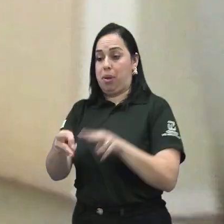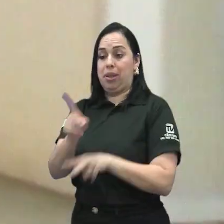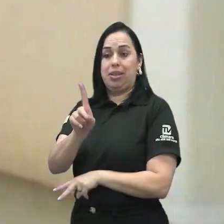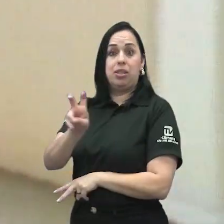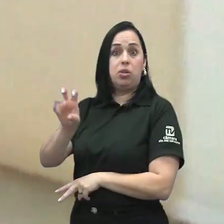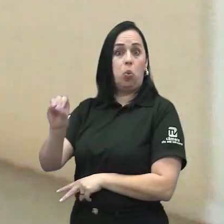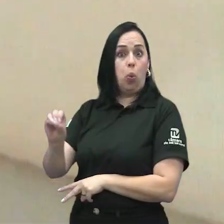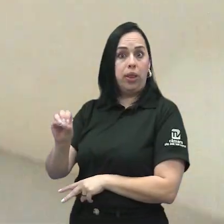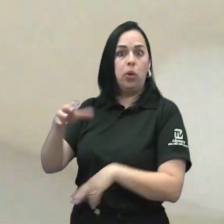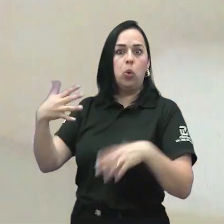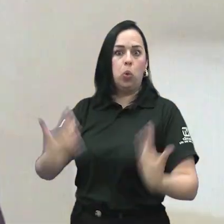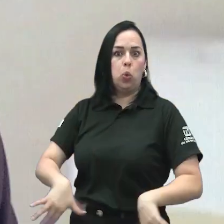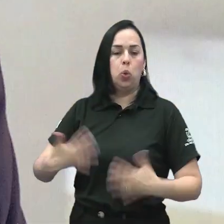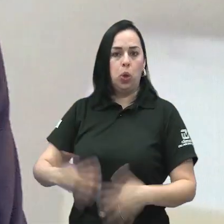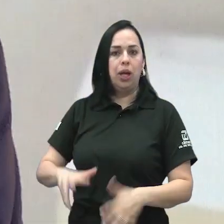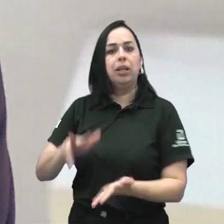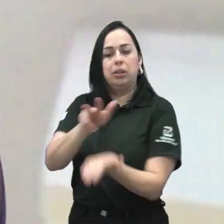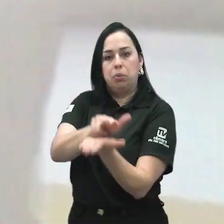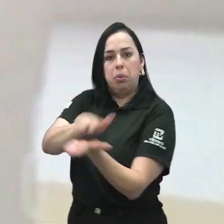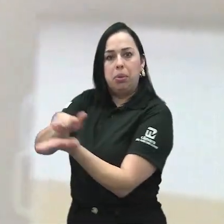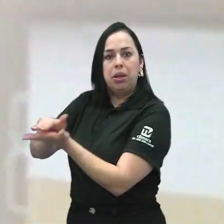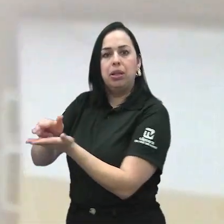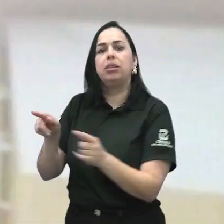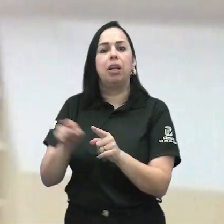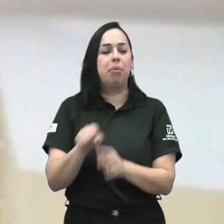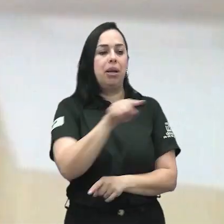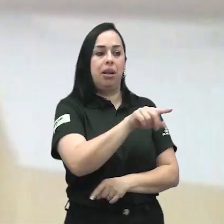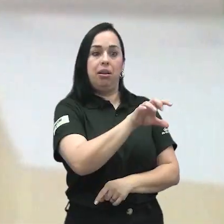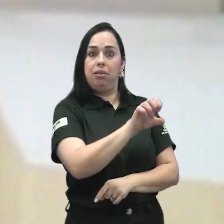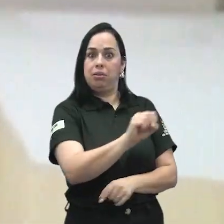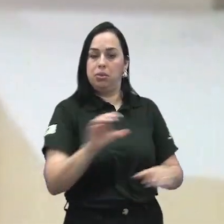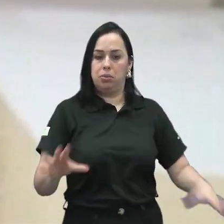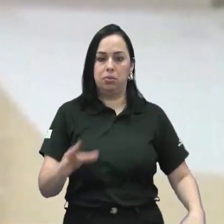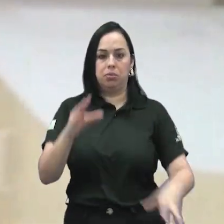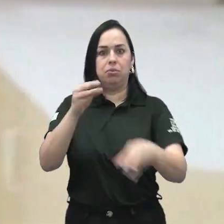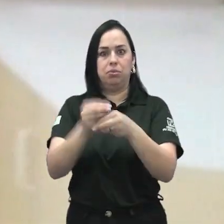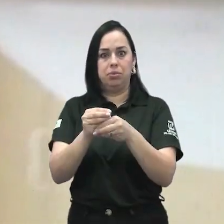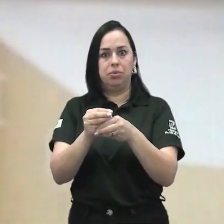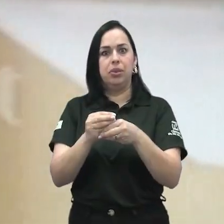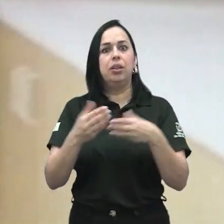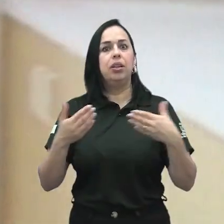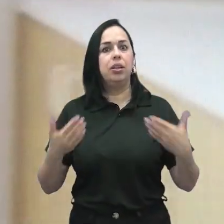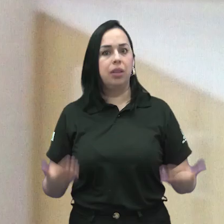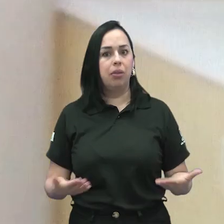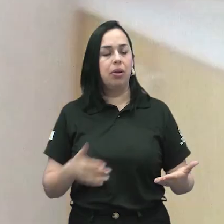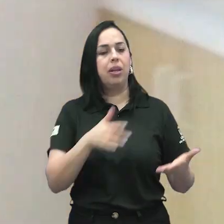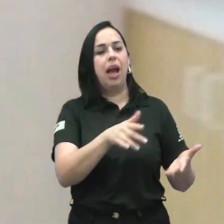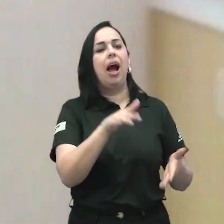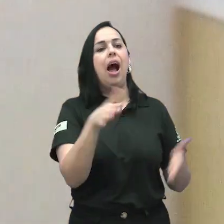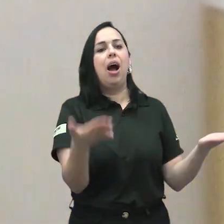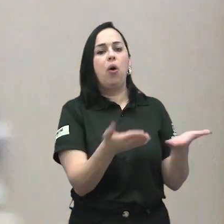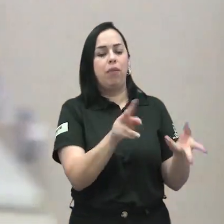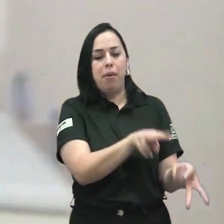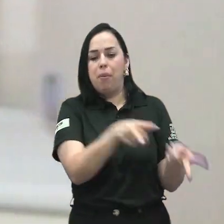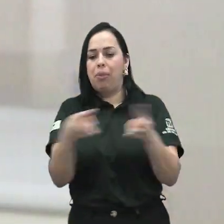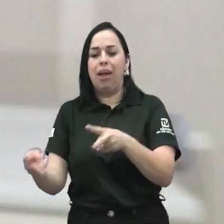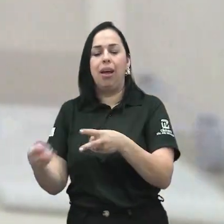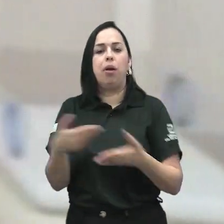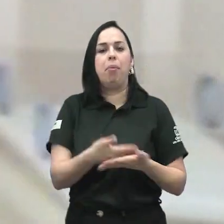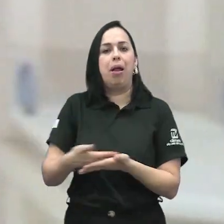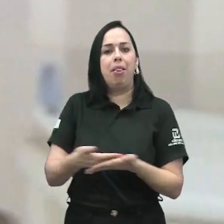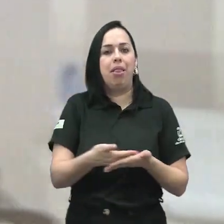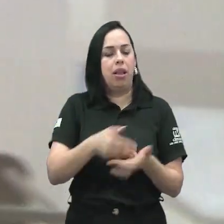nós vamos para 150. Então a gente ganha 70 leitos aqui na maternidade e ganhamos 80 leitos lá para o hospital como um todo, né, que deixam de ser utilizados